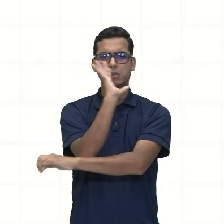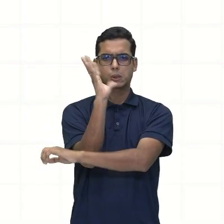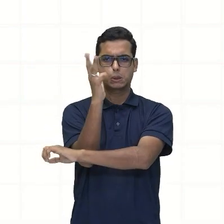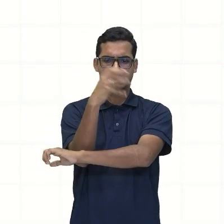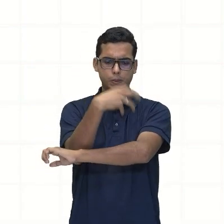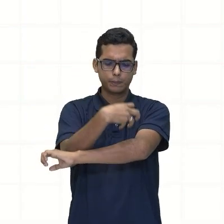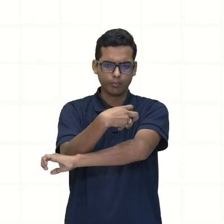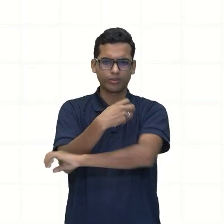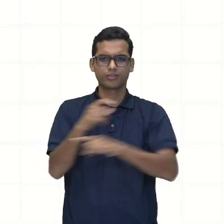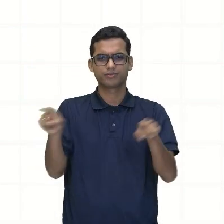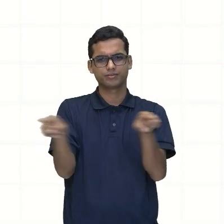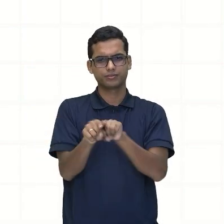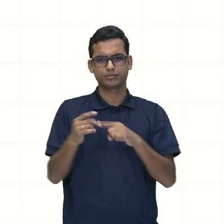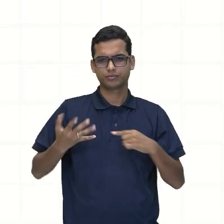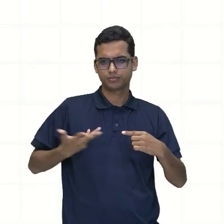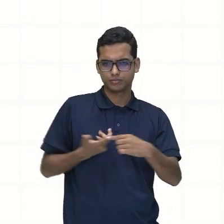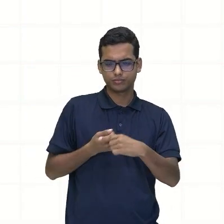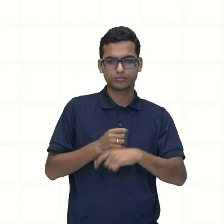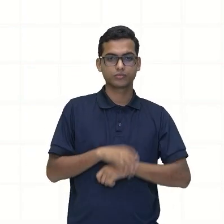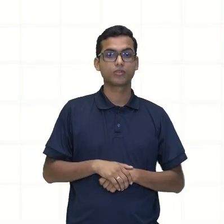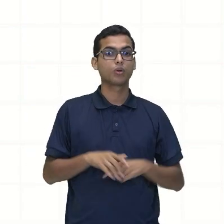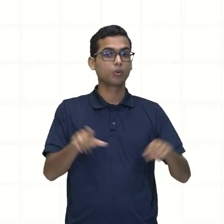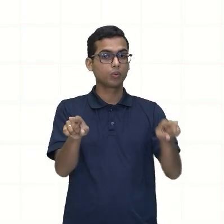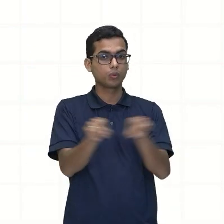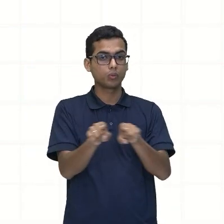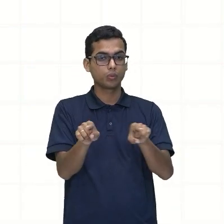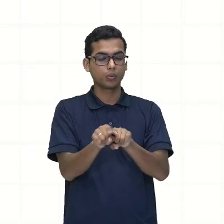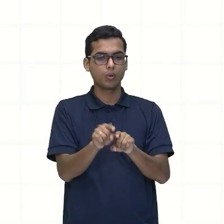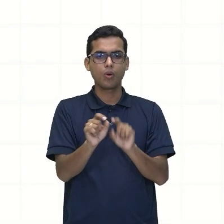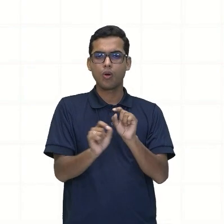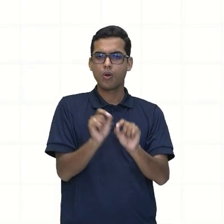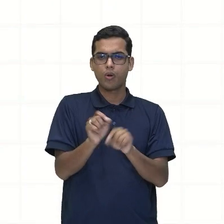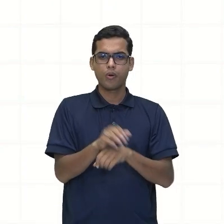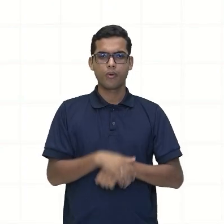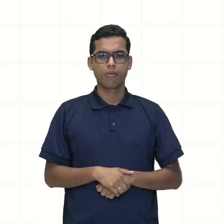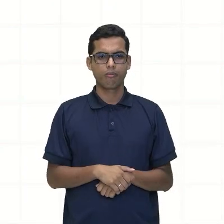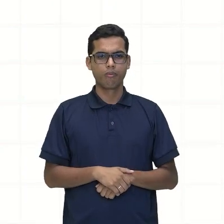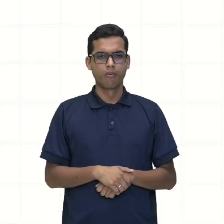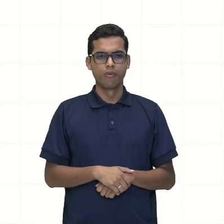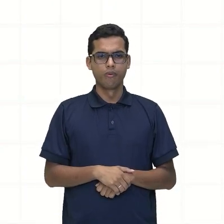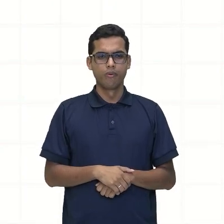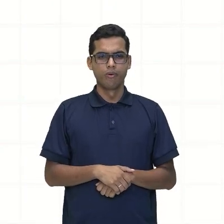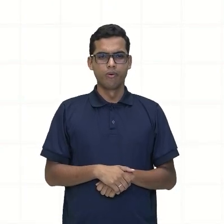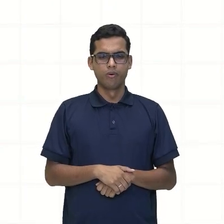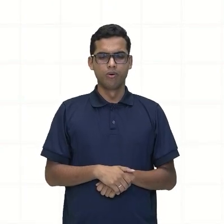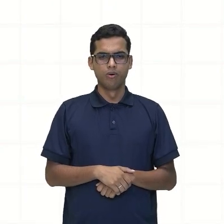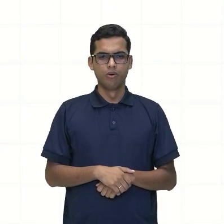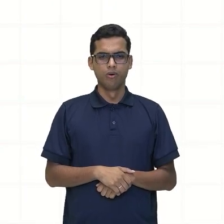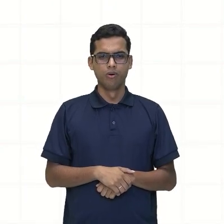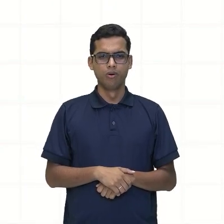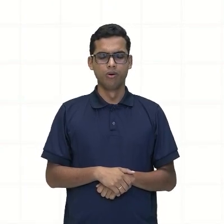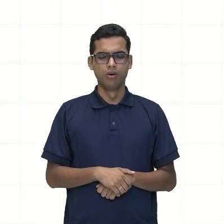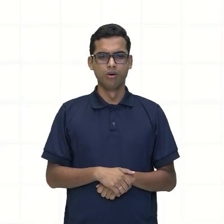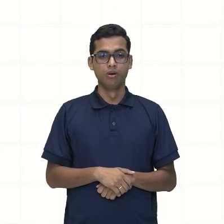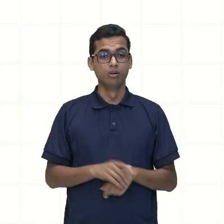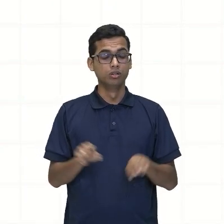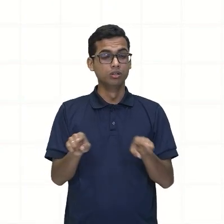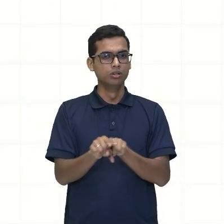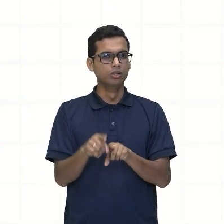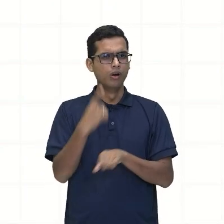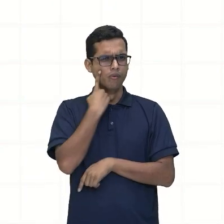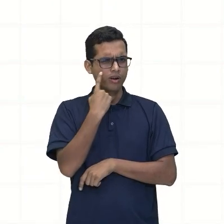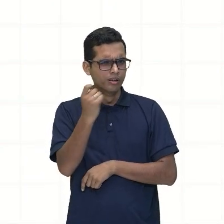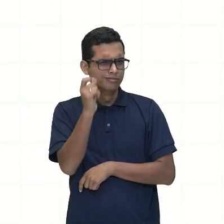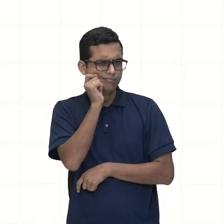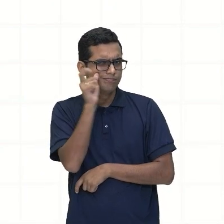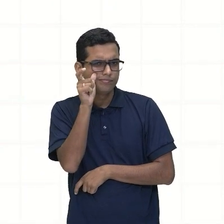de repulsão, tá bom? E aí os fatores que vão atrair, né, justamente essa questão da industrialização,